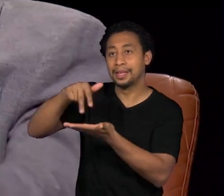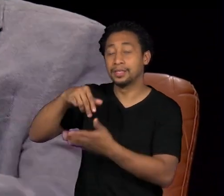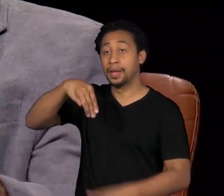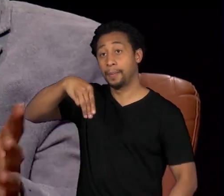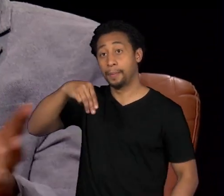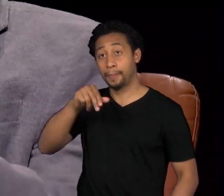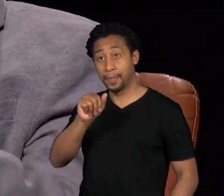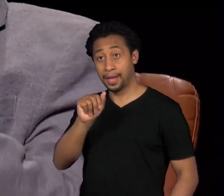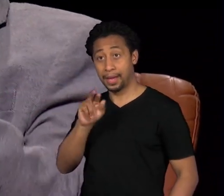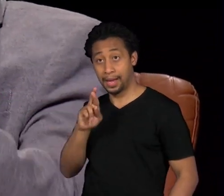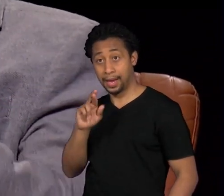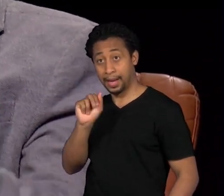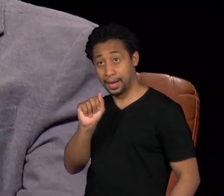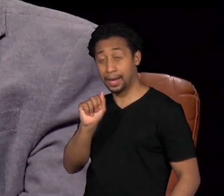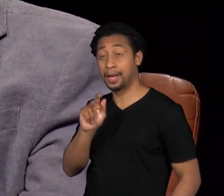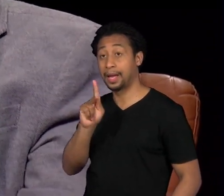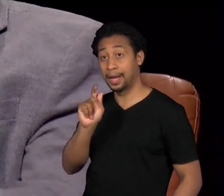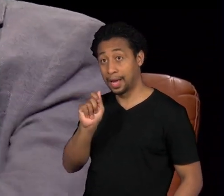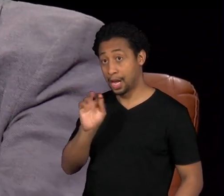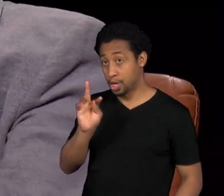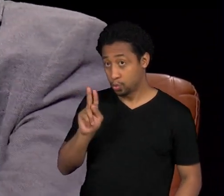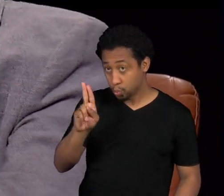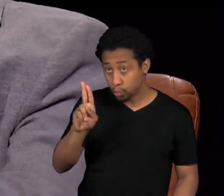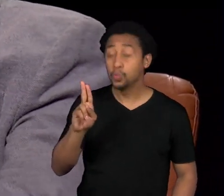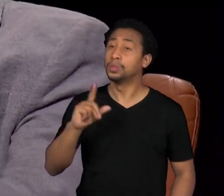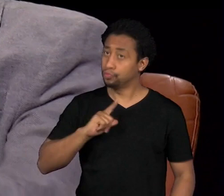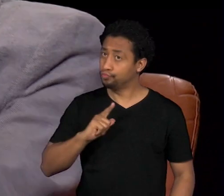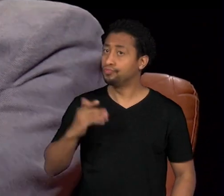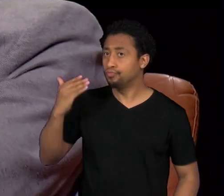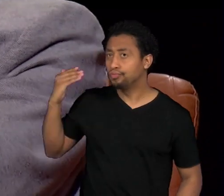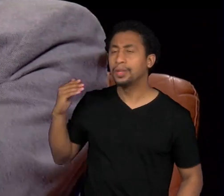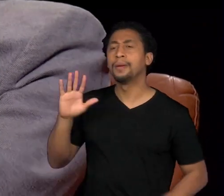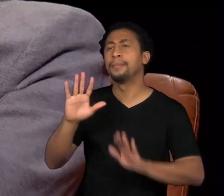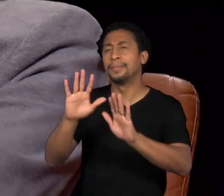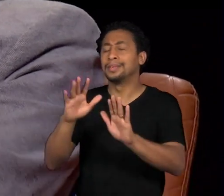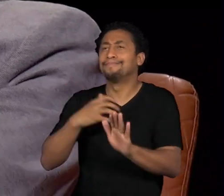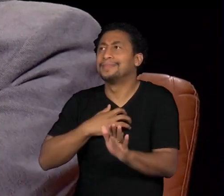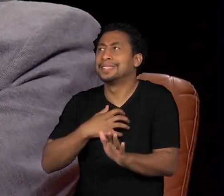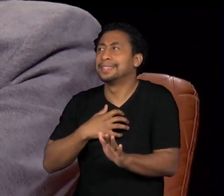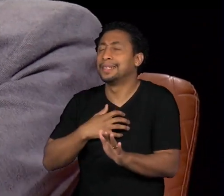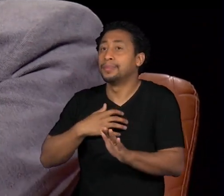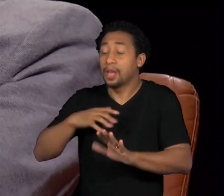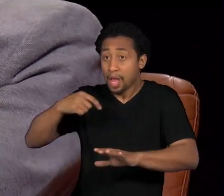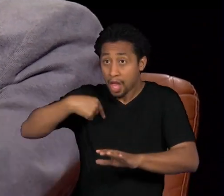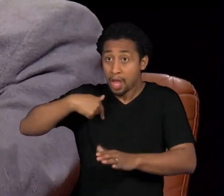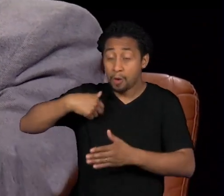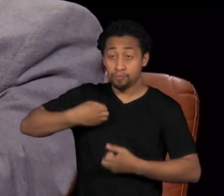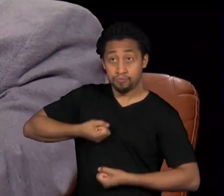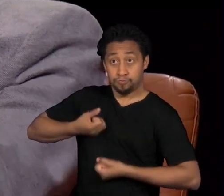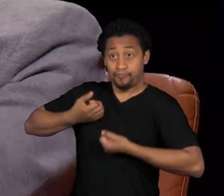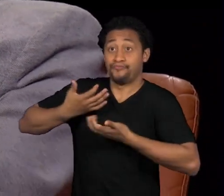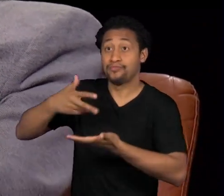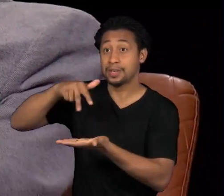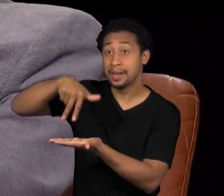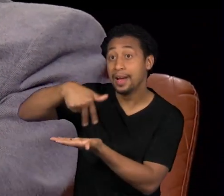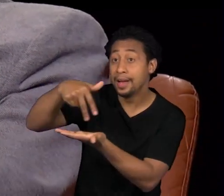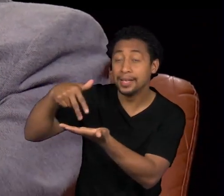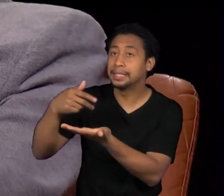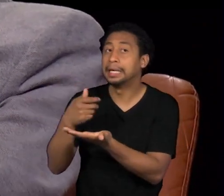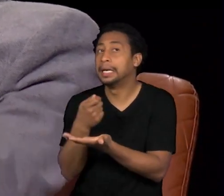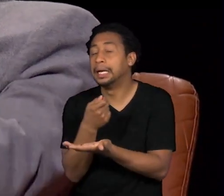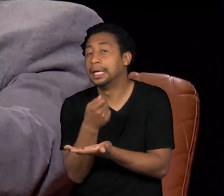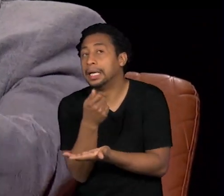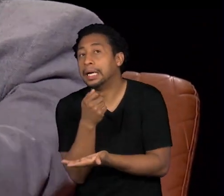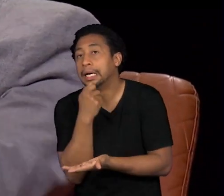dançarino pelo menos como uma pessoa que gostava de se expressar através da dança Não é e isso que me mostrou foram Então